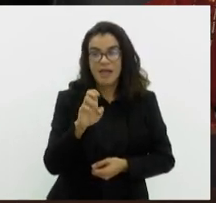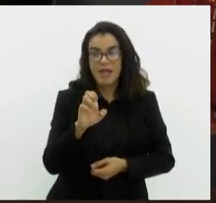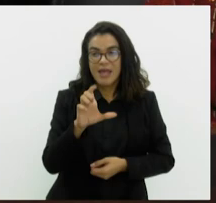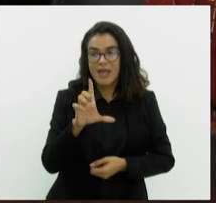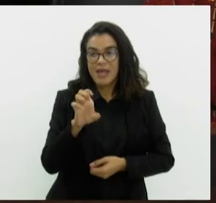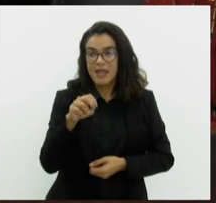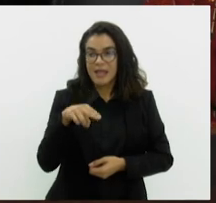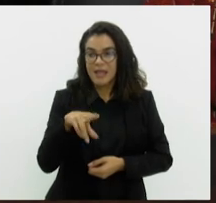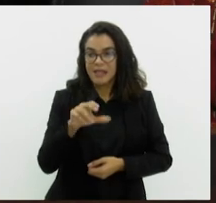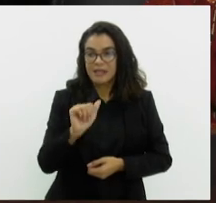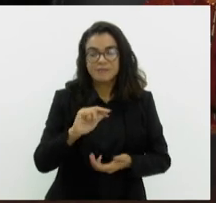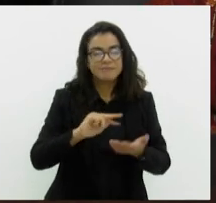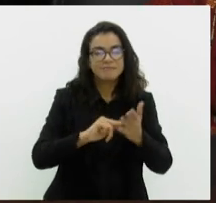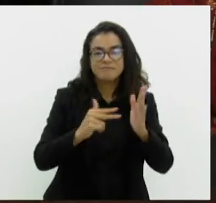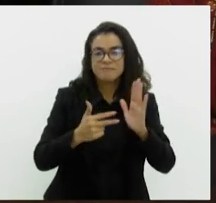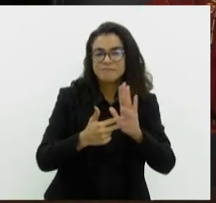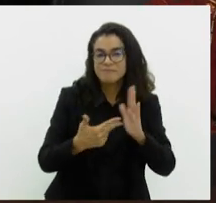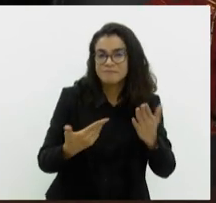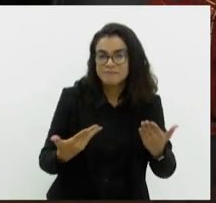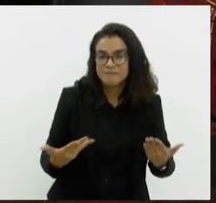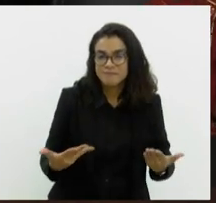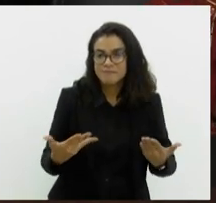resumida no seguinte: